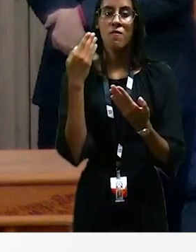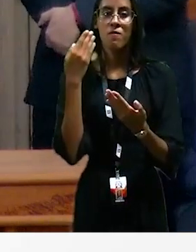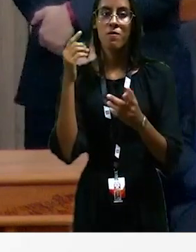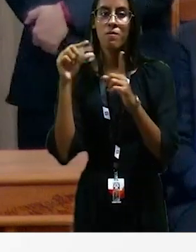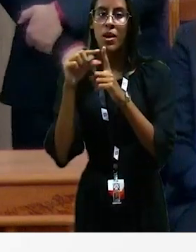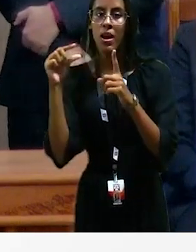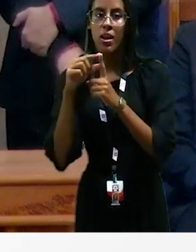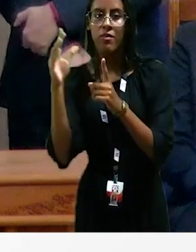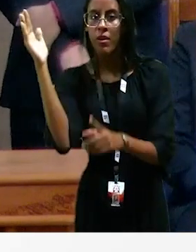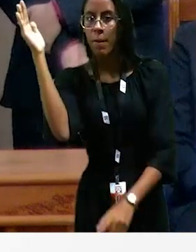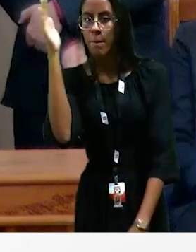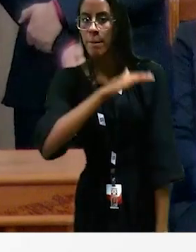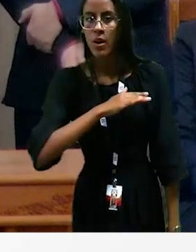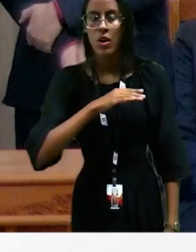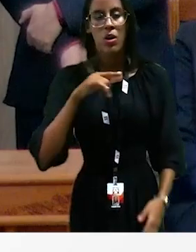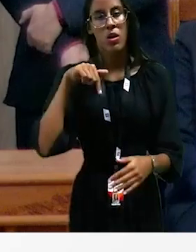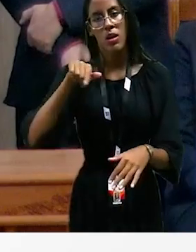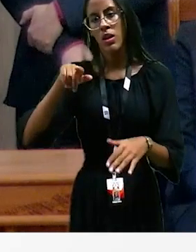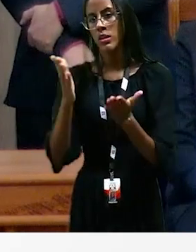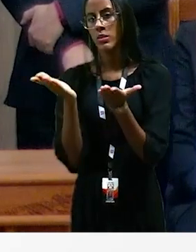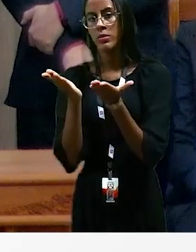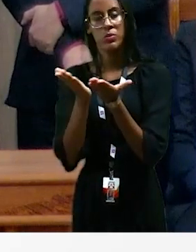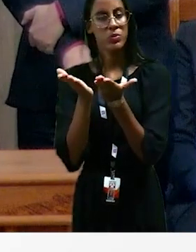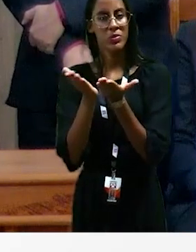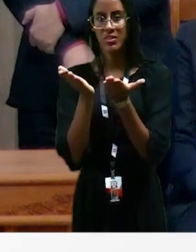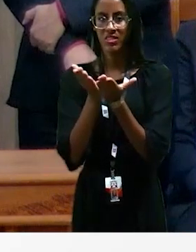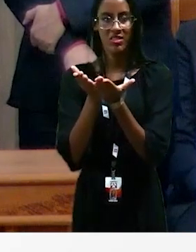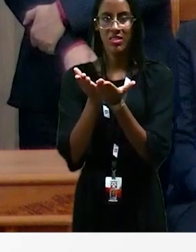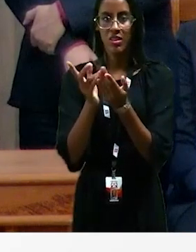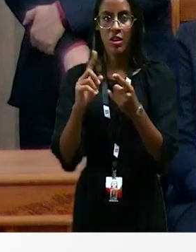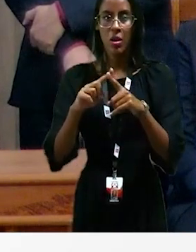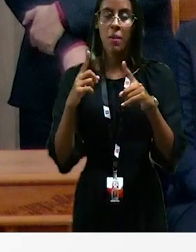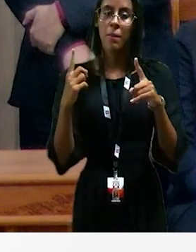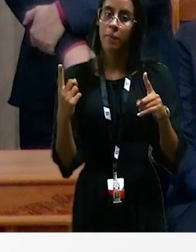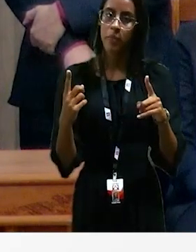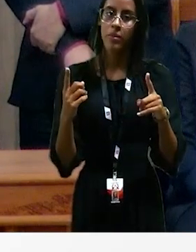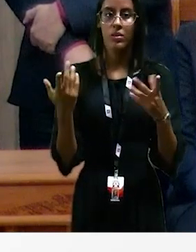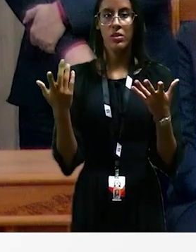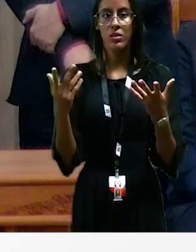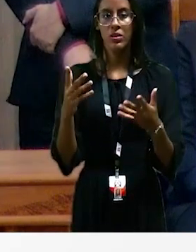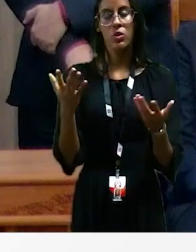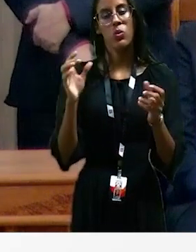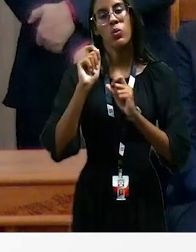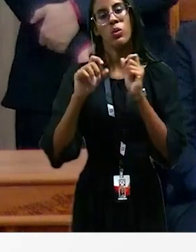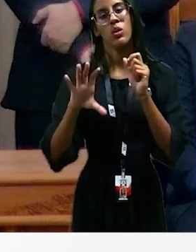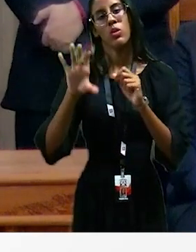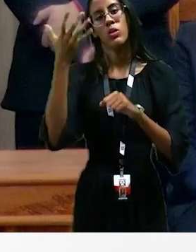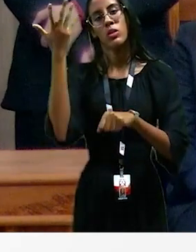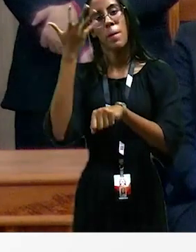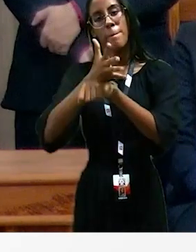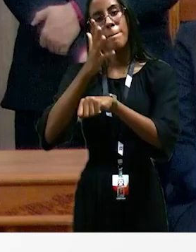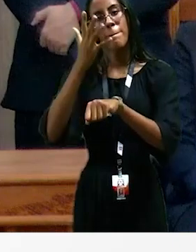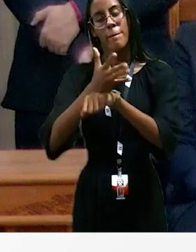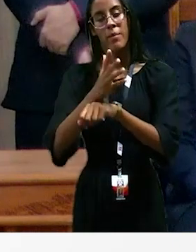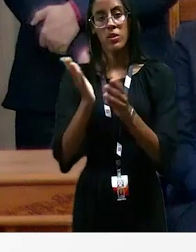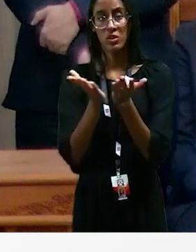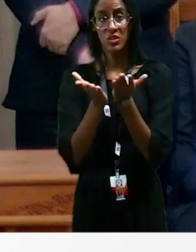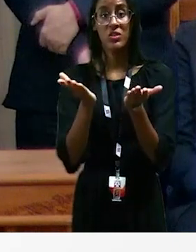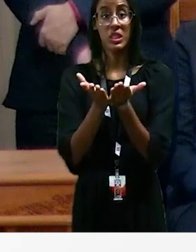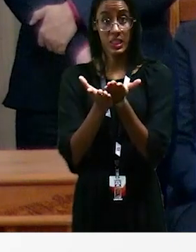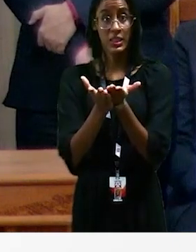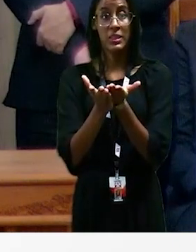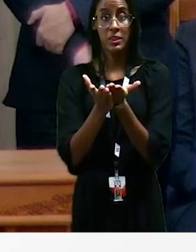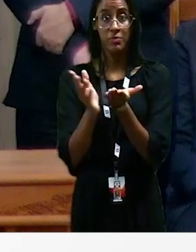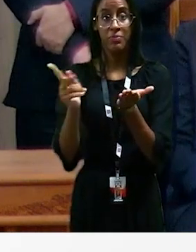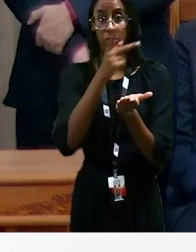de crente mas não repercute mas quando é algo praticado pelos crentes tem uma repercussão maior